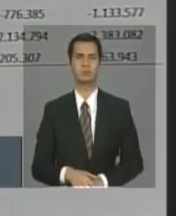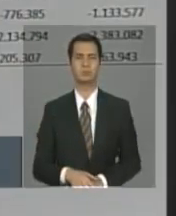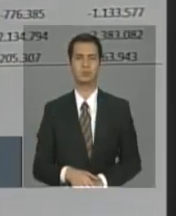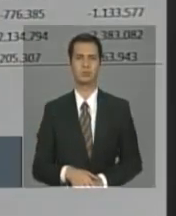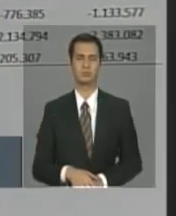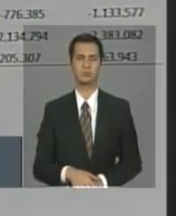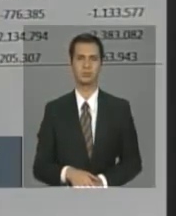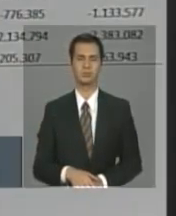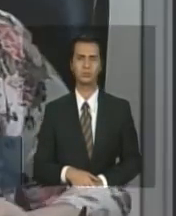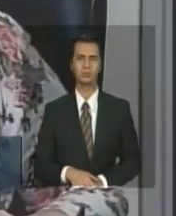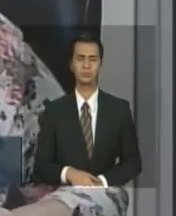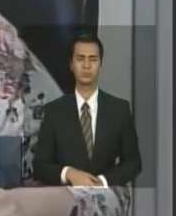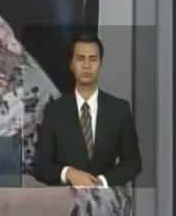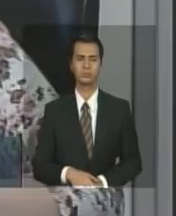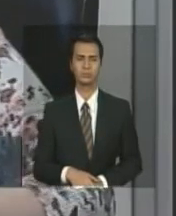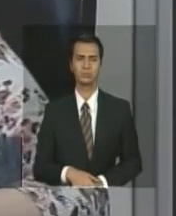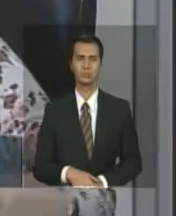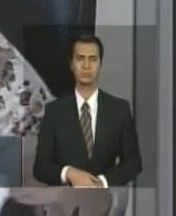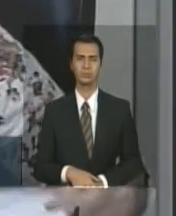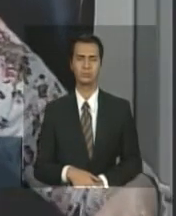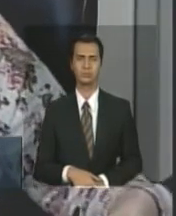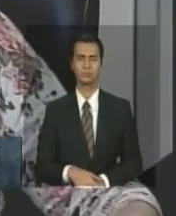valor abaixo. Vai lá, Rômulo. Pois não.